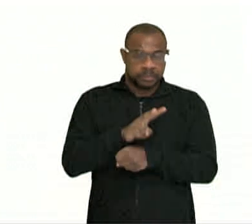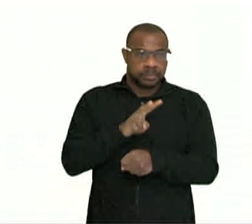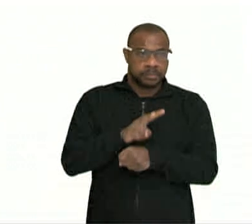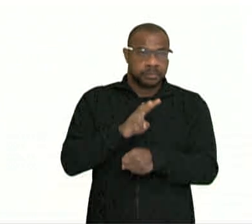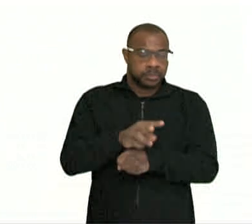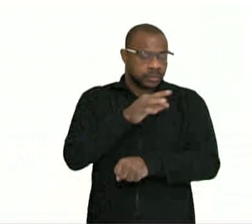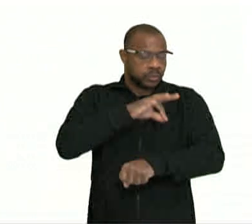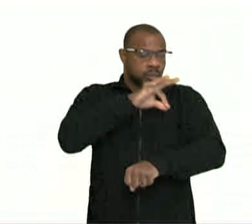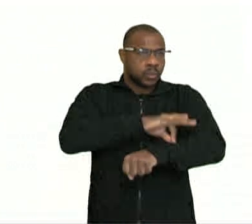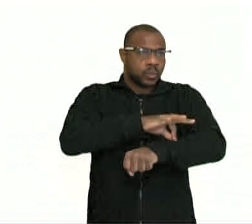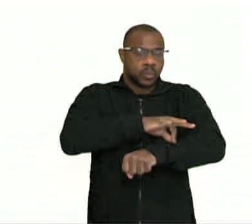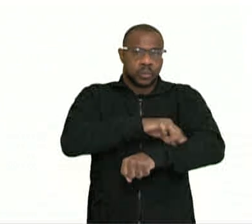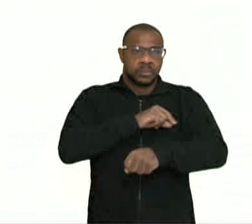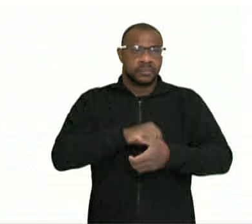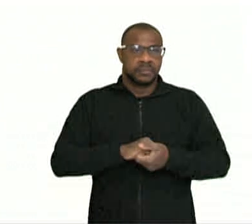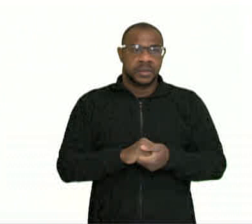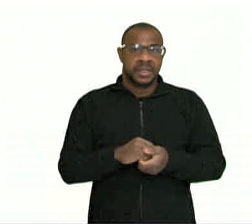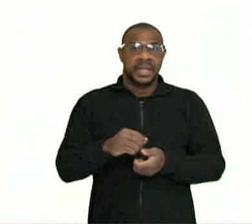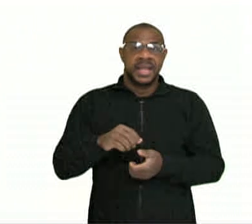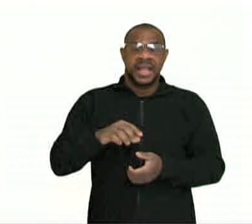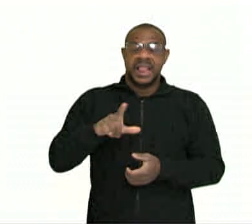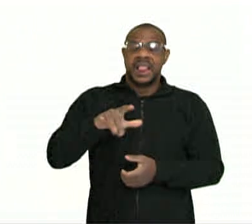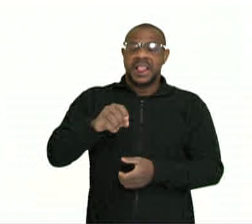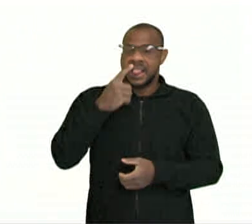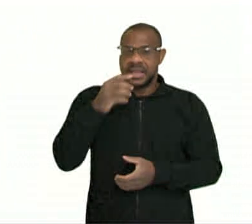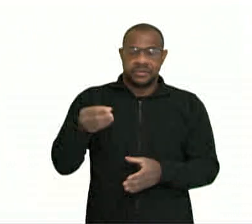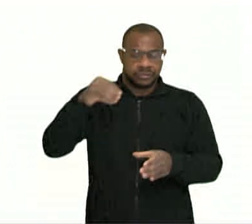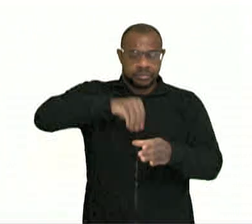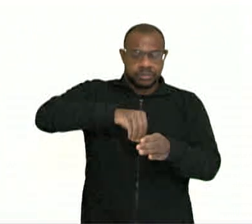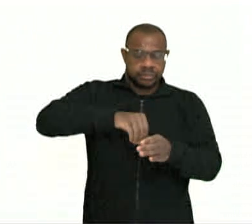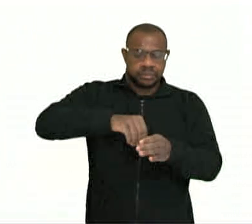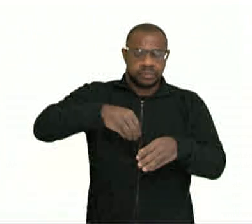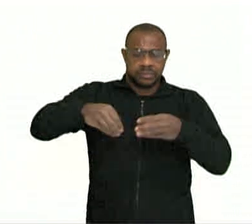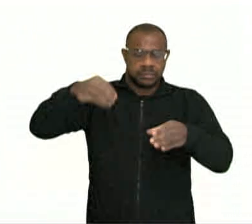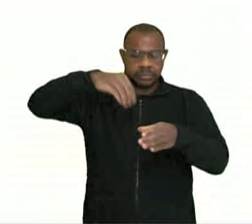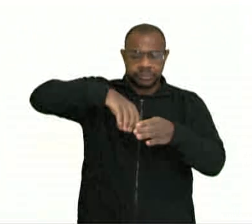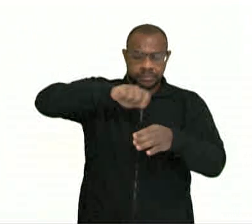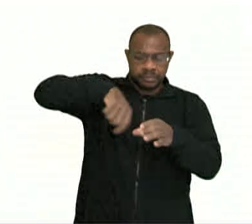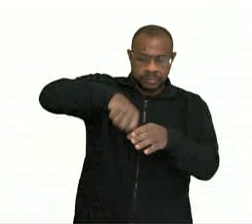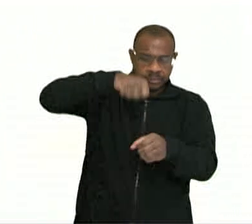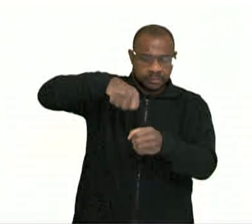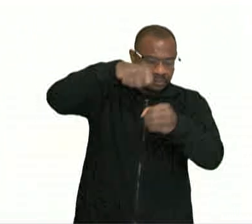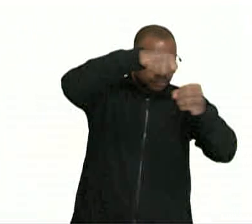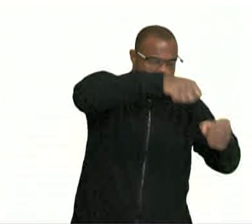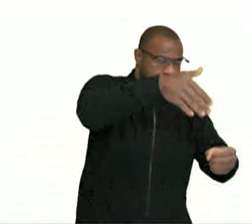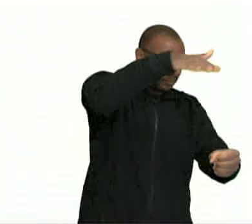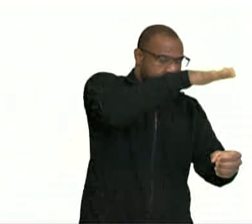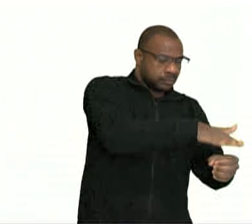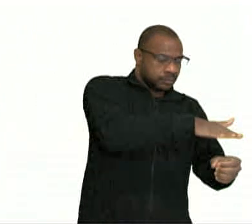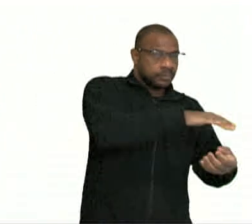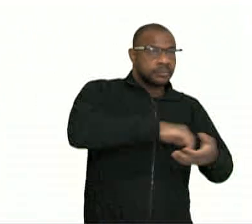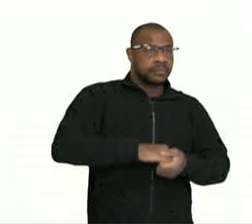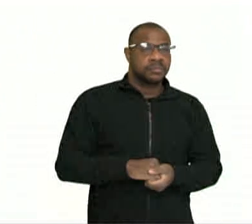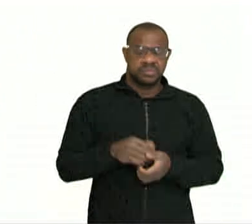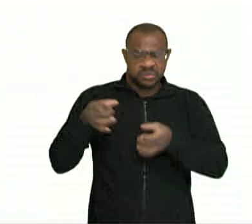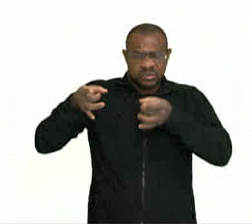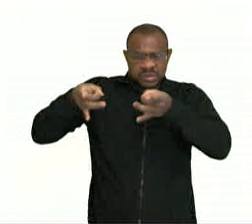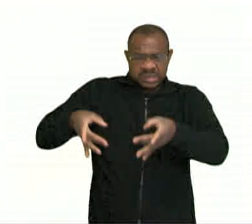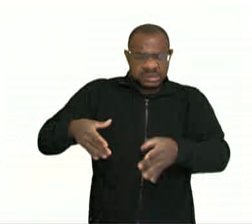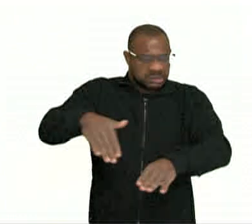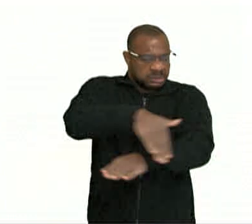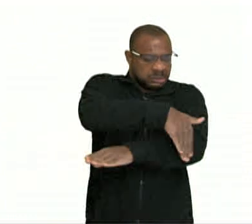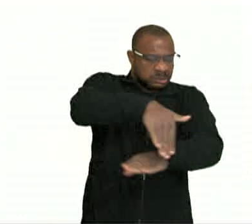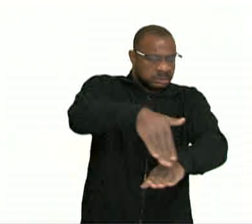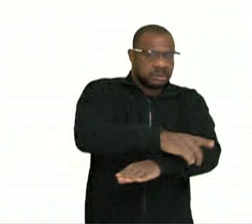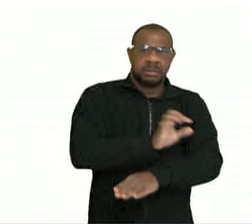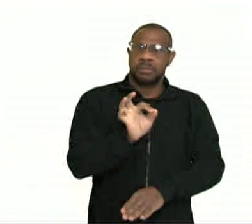dengue. Coloque o lixo em sacos plásticos e mantenha a lixeira bem fechada. Não jogue lixo em